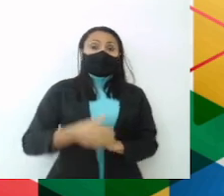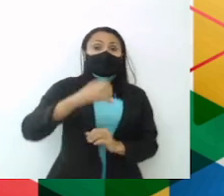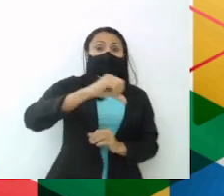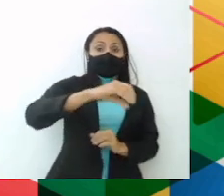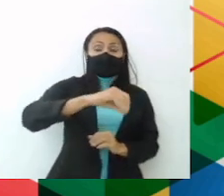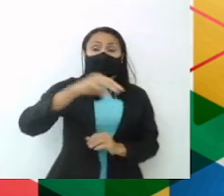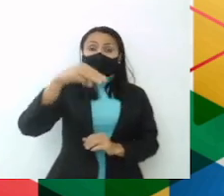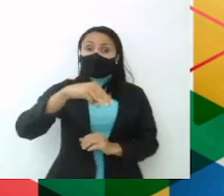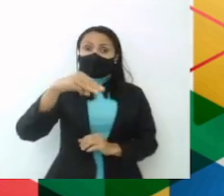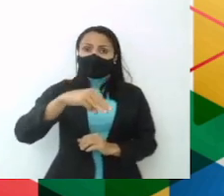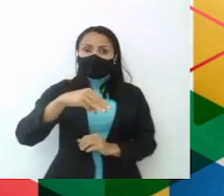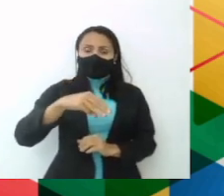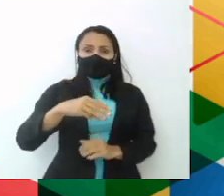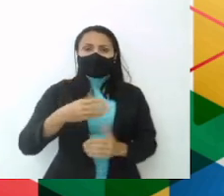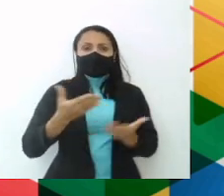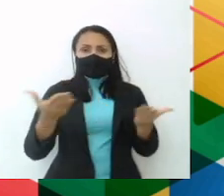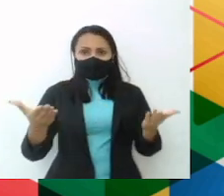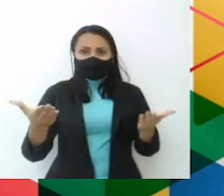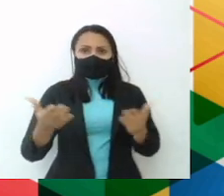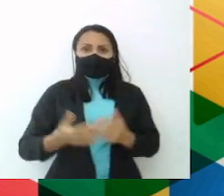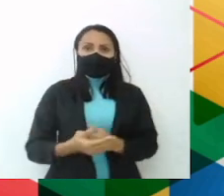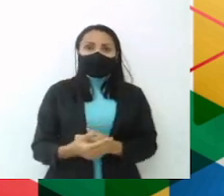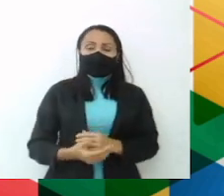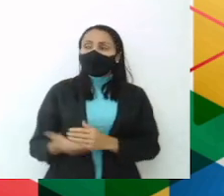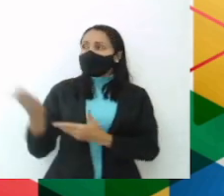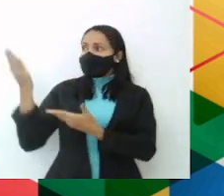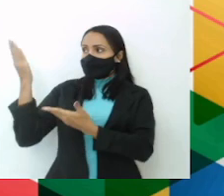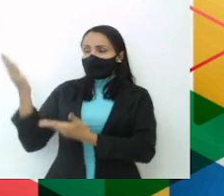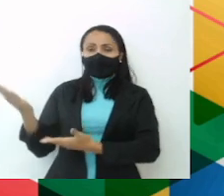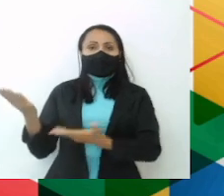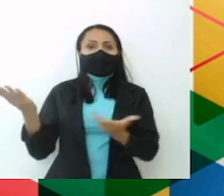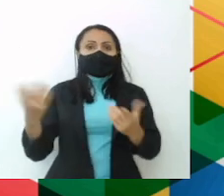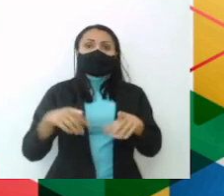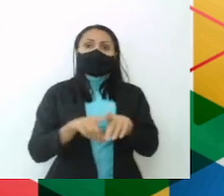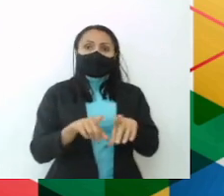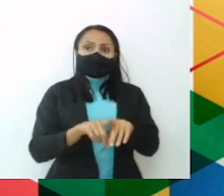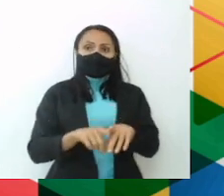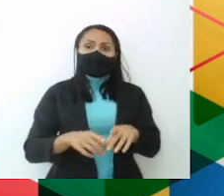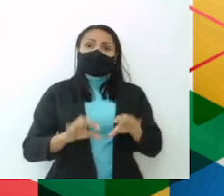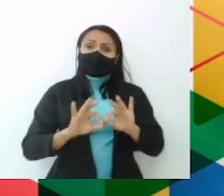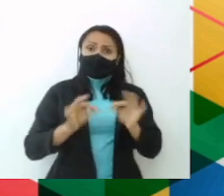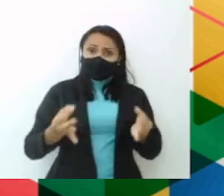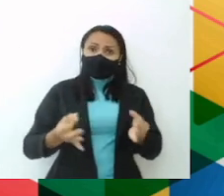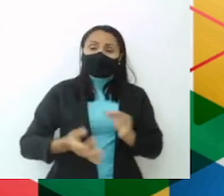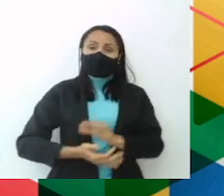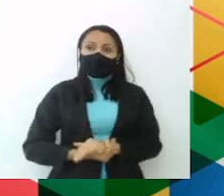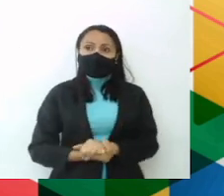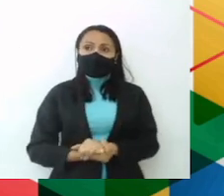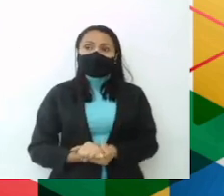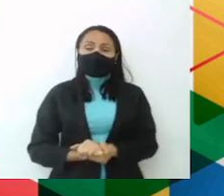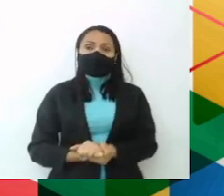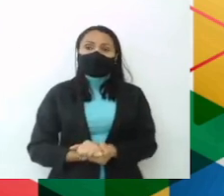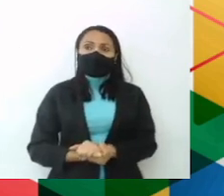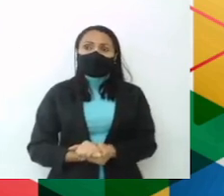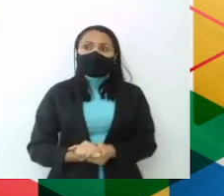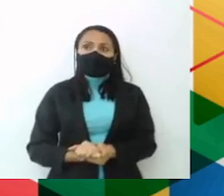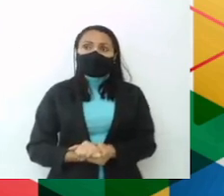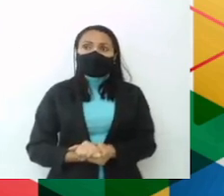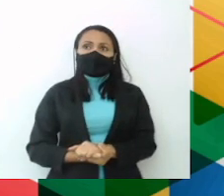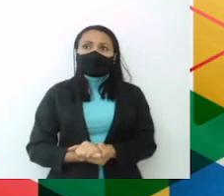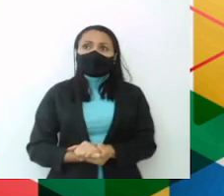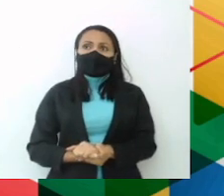minutos. Beleza? Então tá aí uma questãozinha também simples. Né? Vamos para o próximo